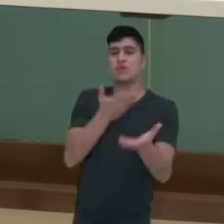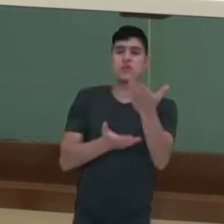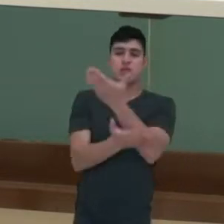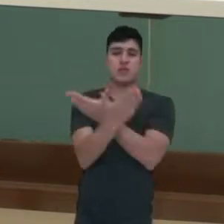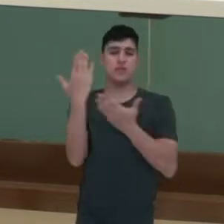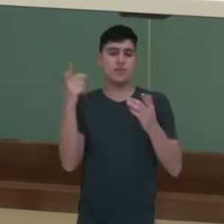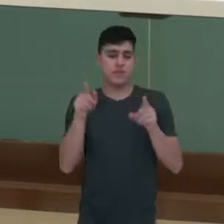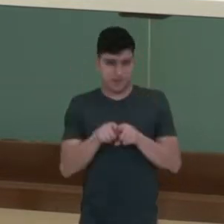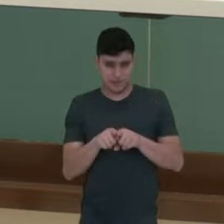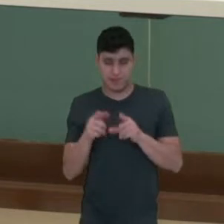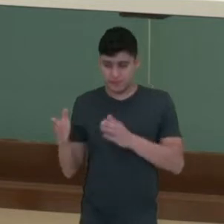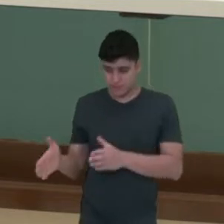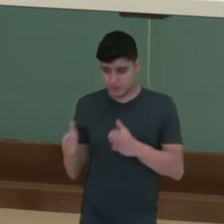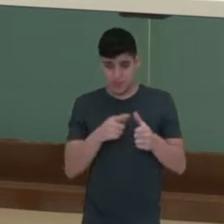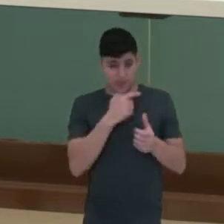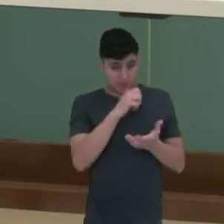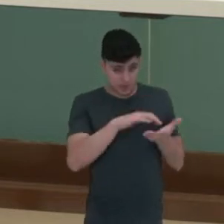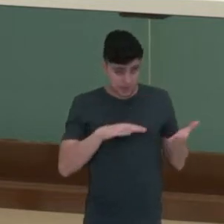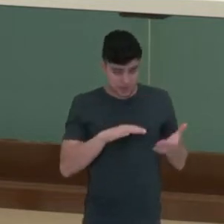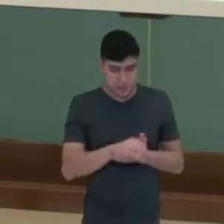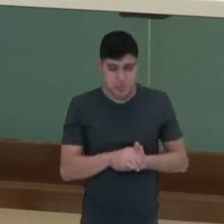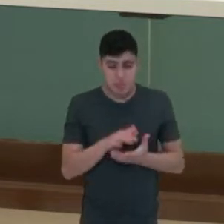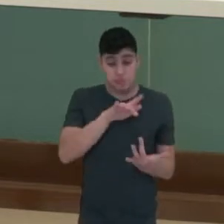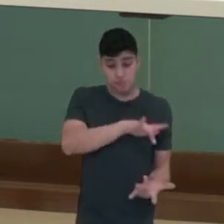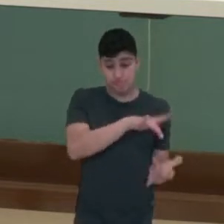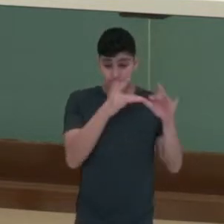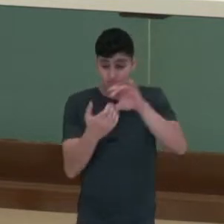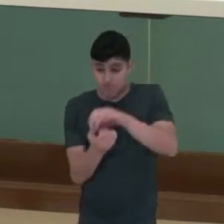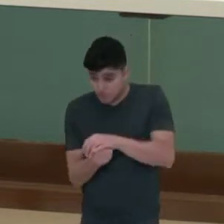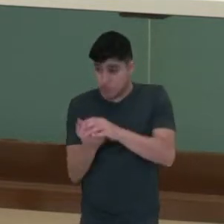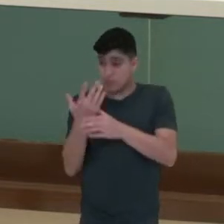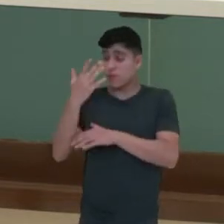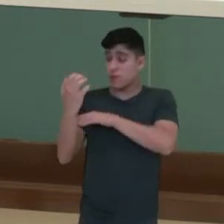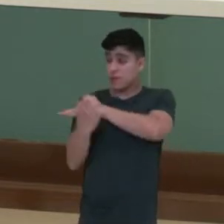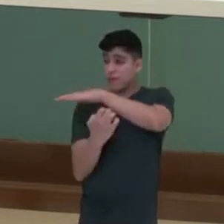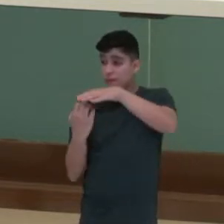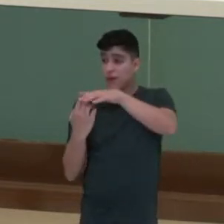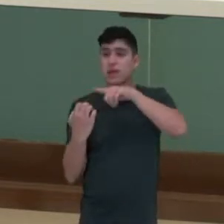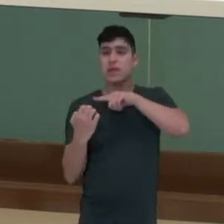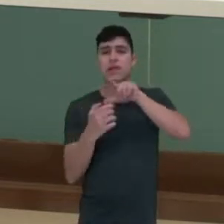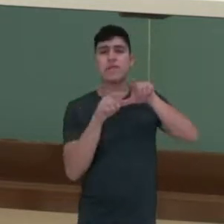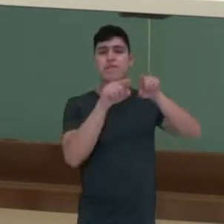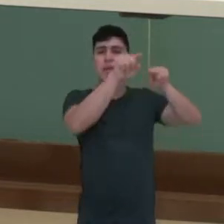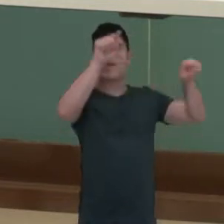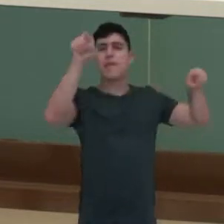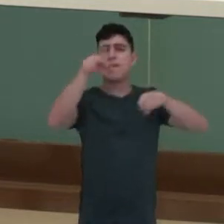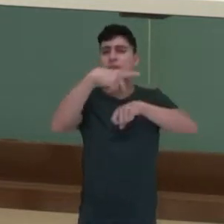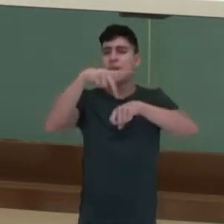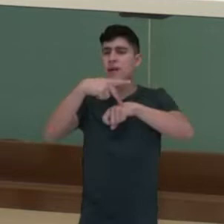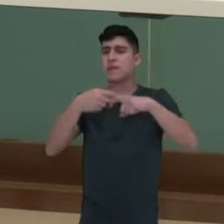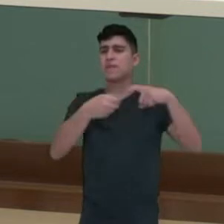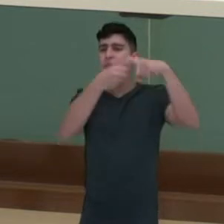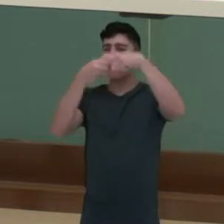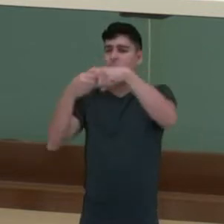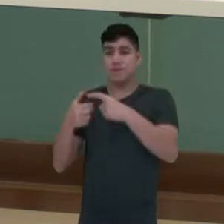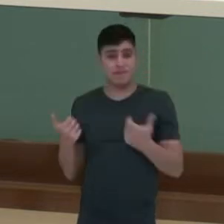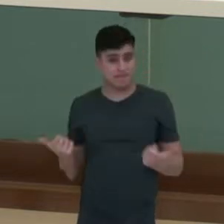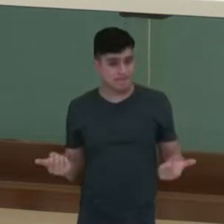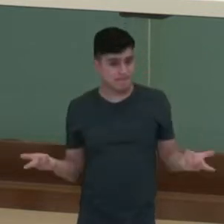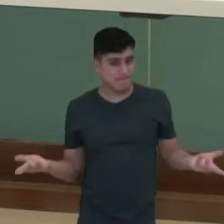primeira atividade. Com a globalização surgiram as empresas transnacionais. O que são essas empresas? Agora é com vocês.